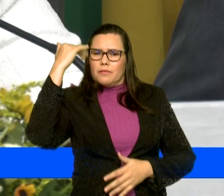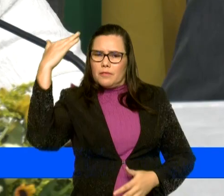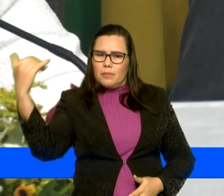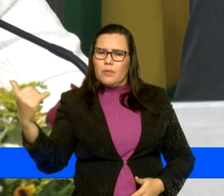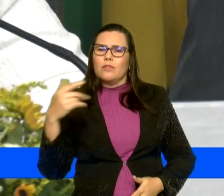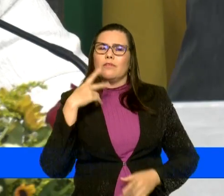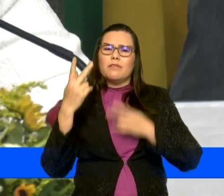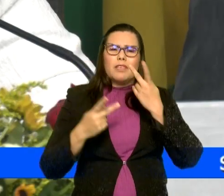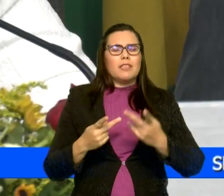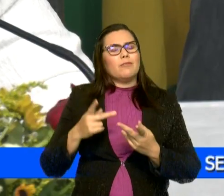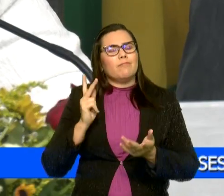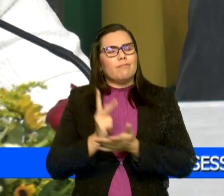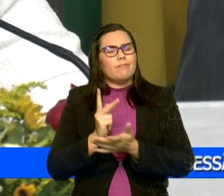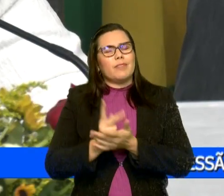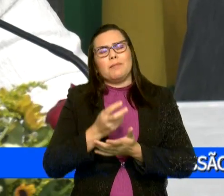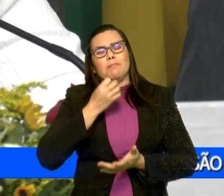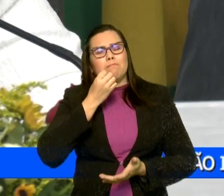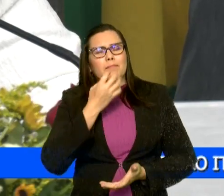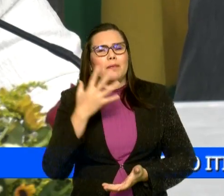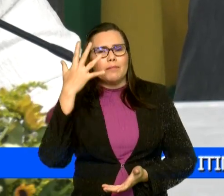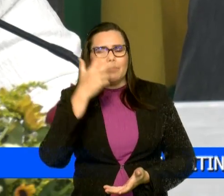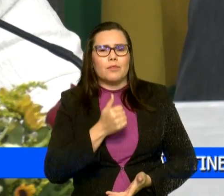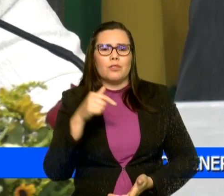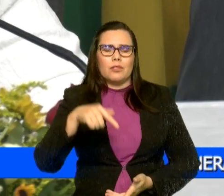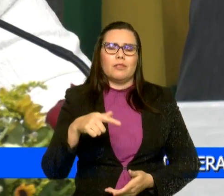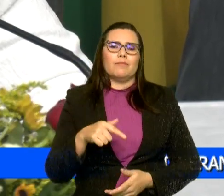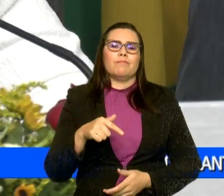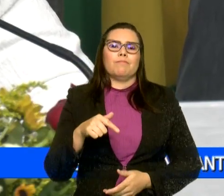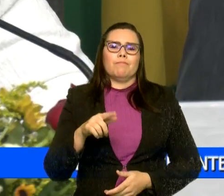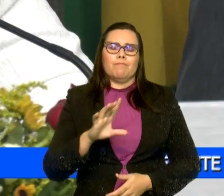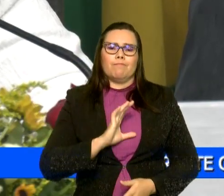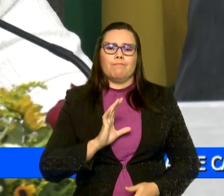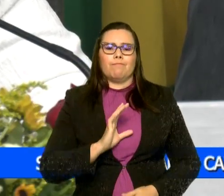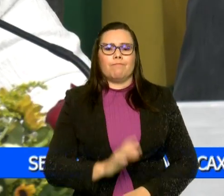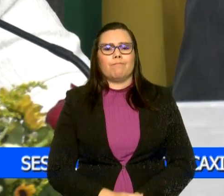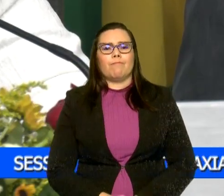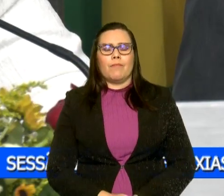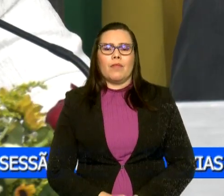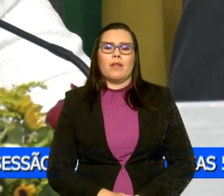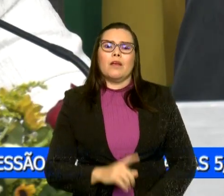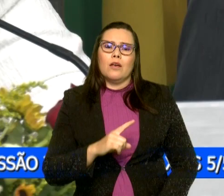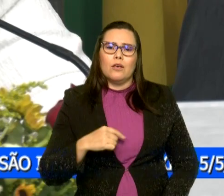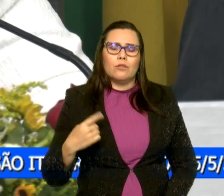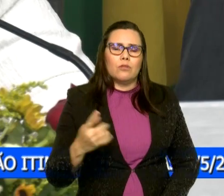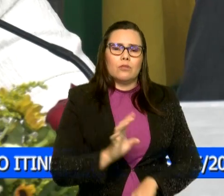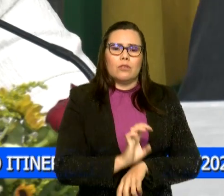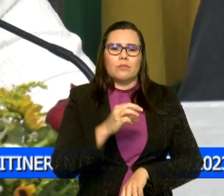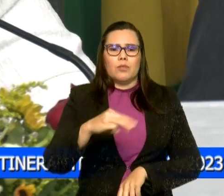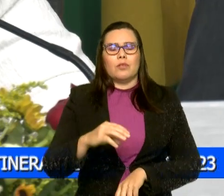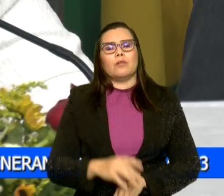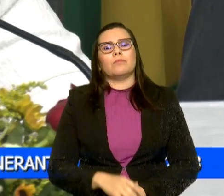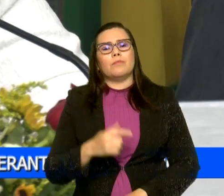para perto do povo, não poderíamos deixar de prestigiar o leste